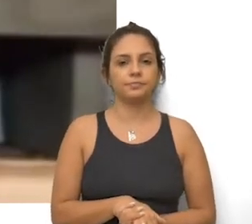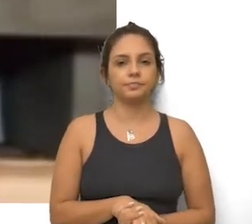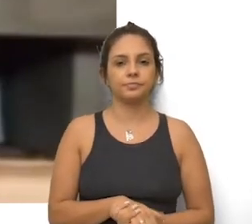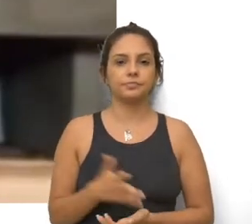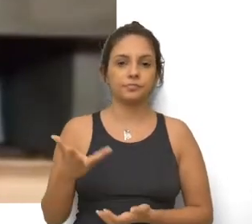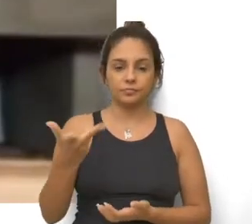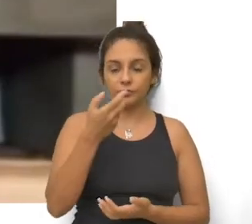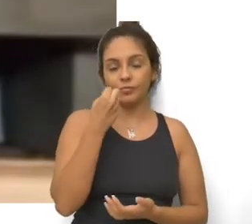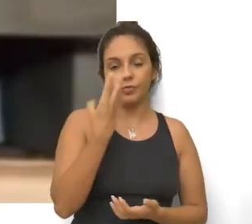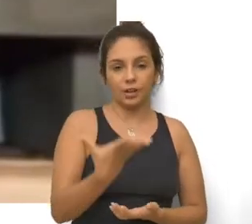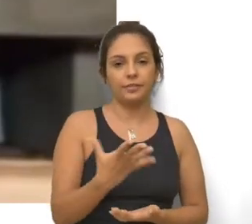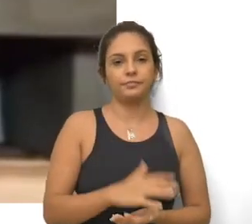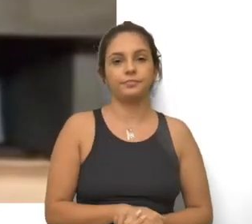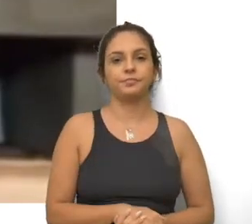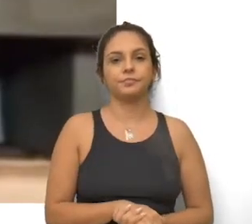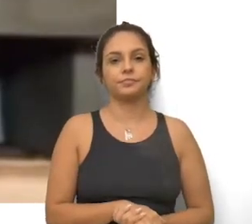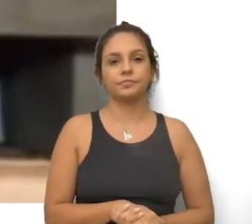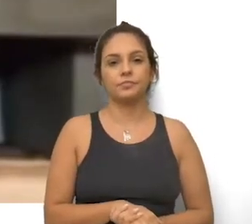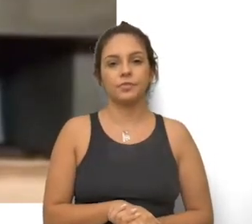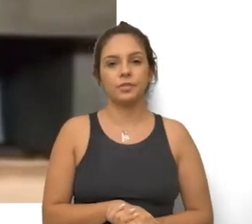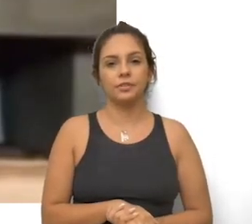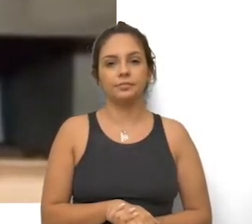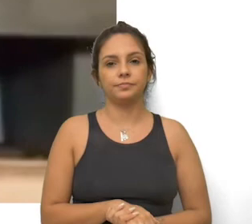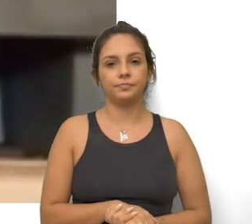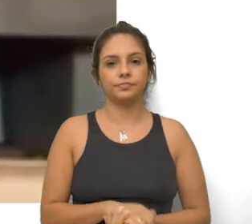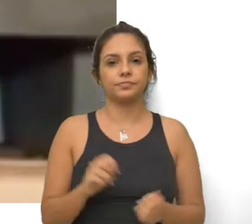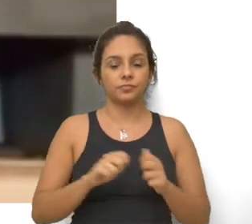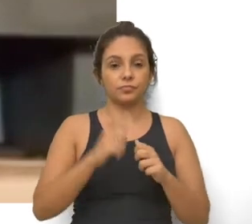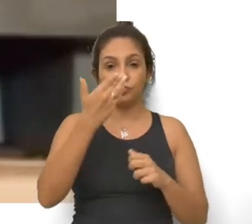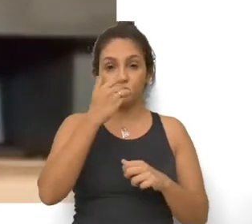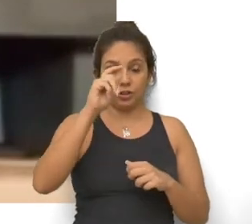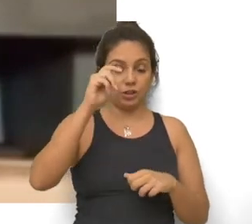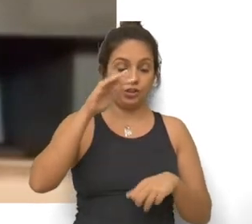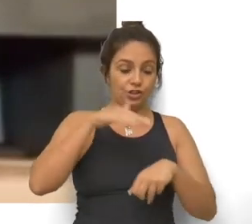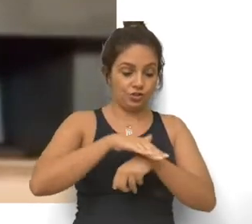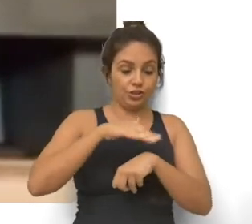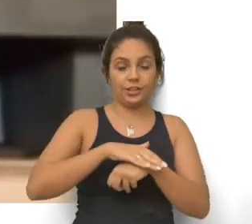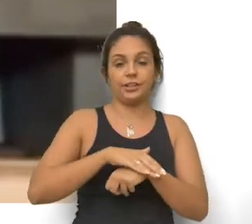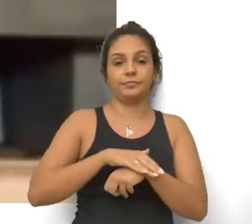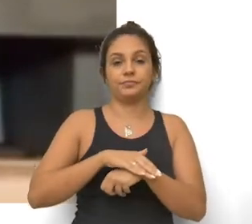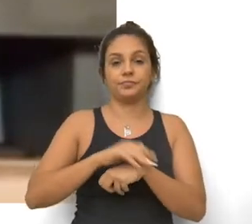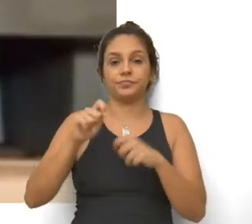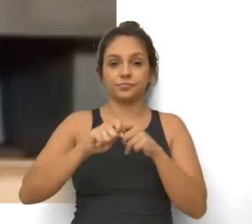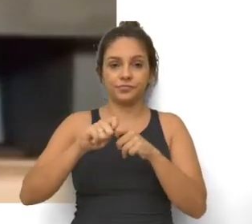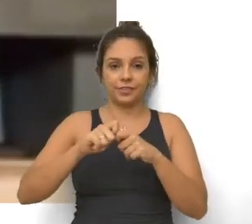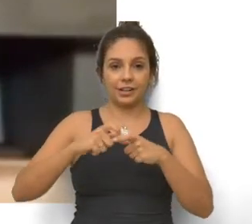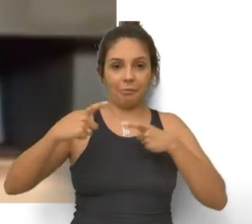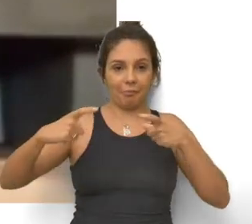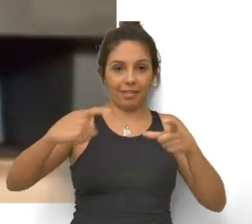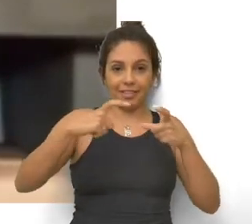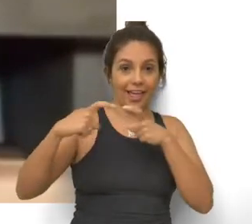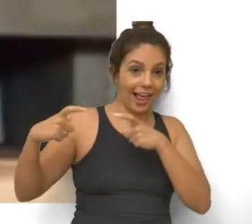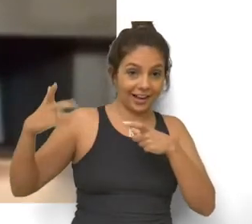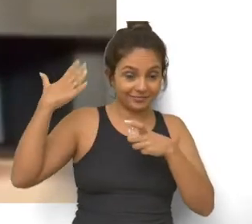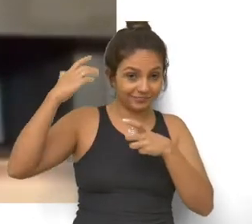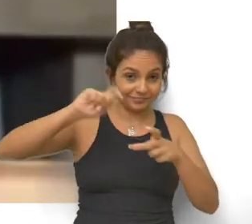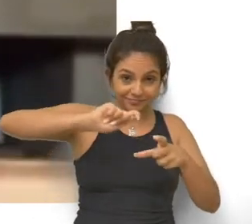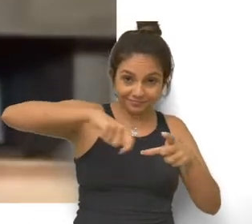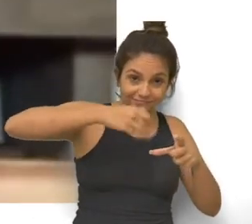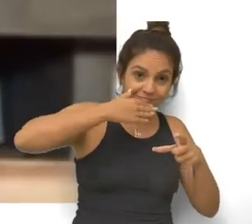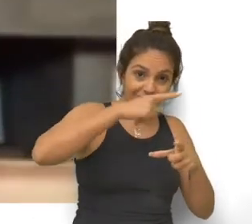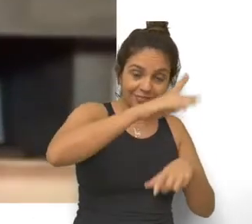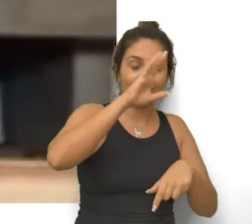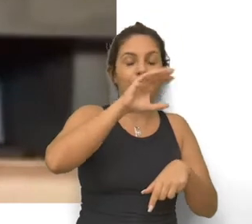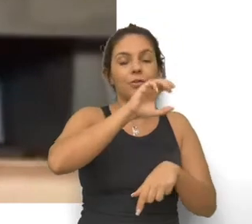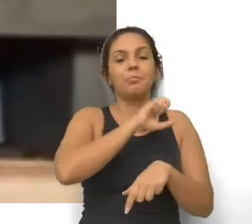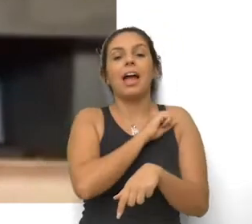maravilhosamente bem, e fizeram para a gente um jantar feito nas panelas dela, da comida que ela